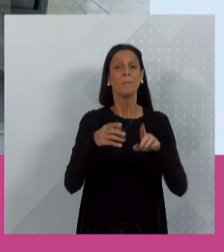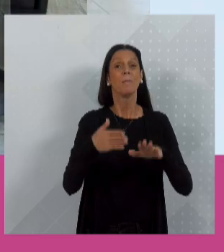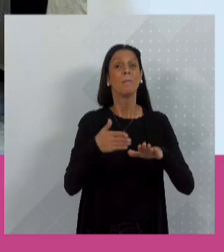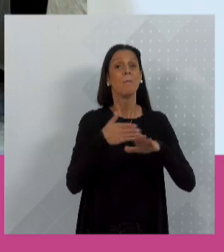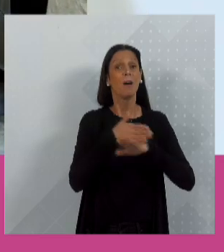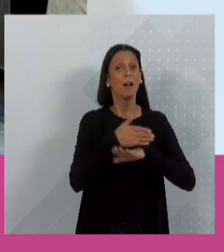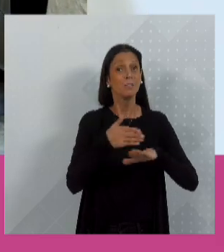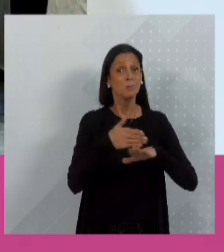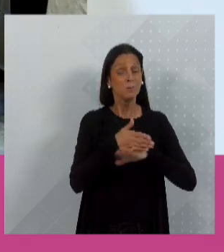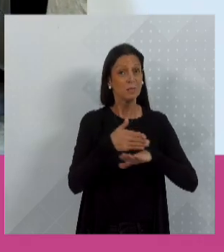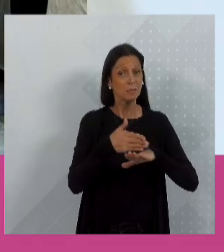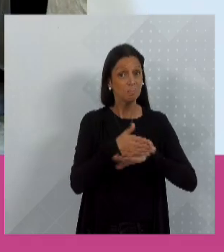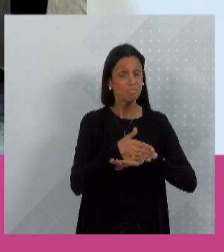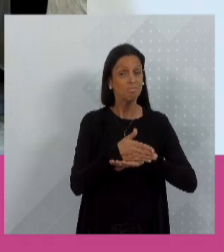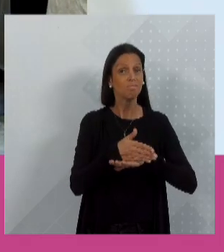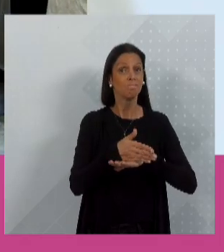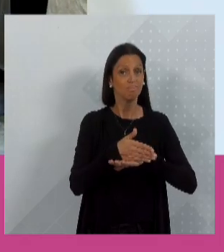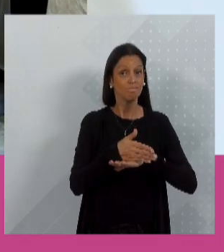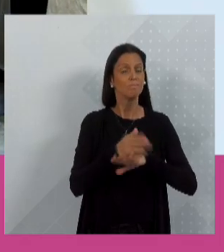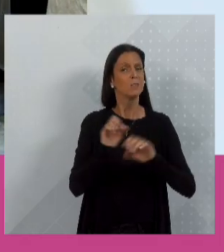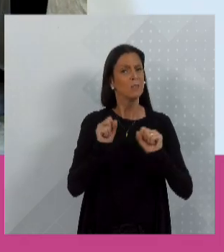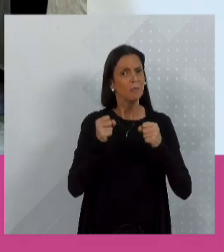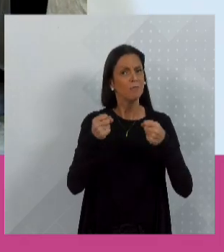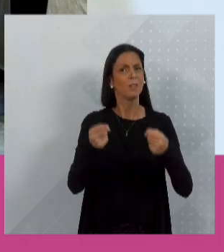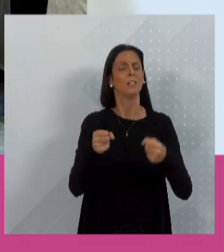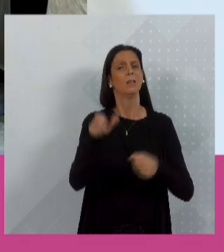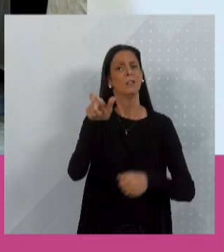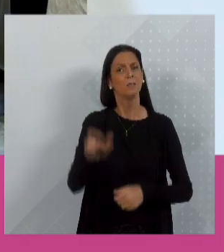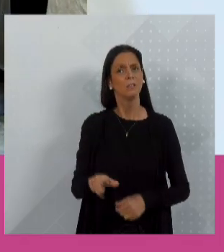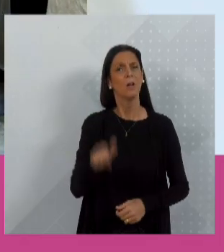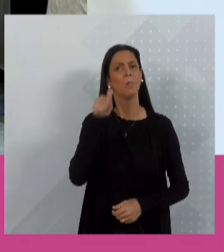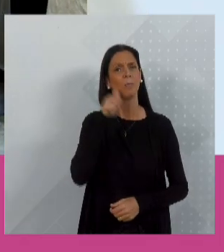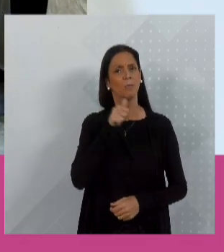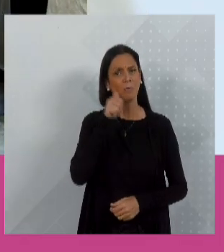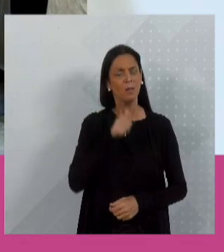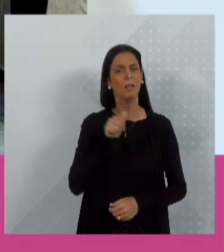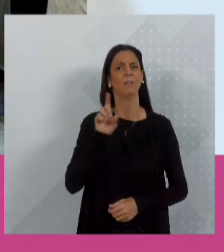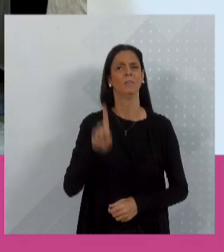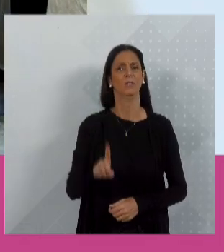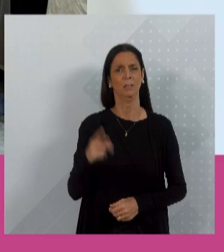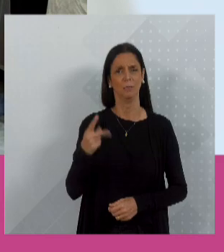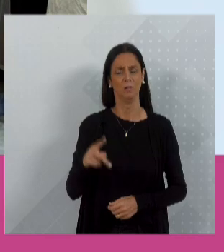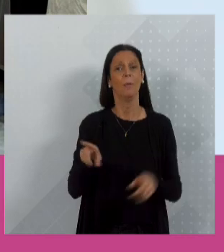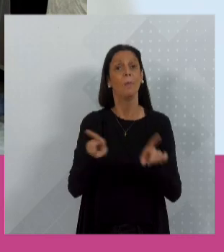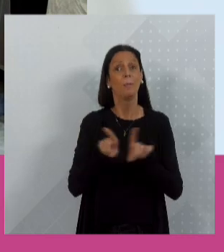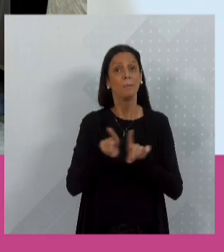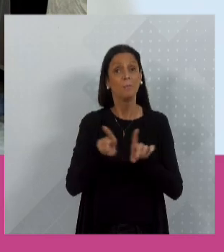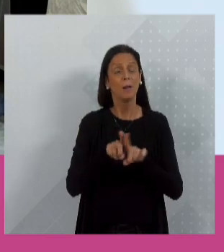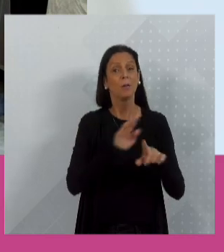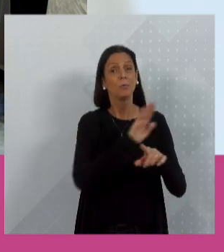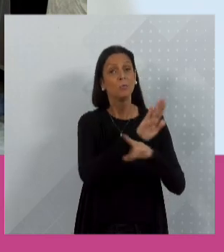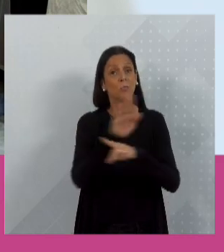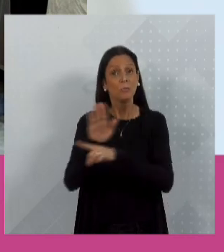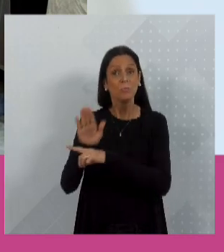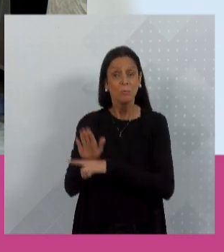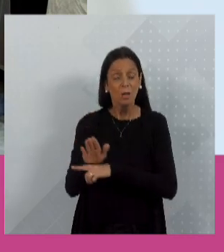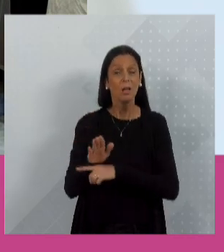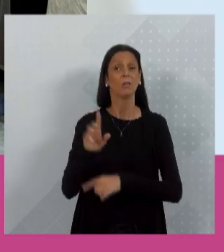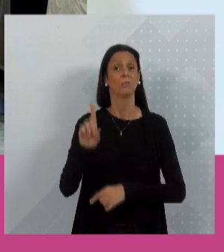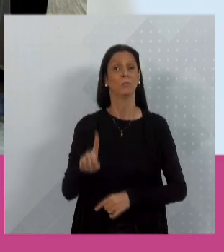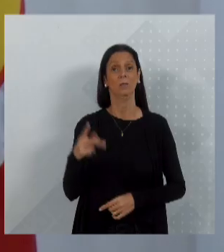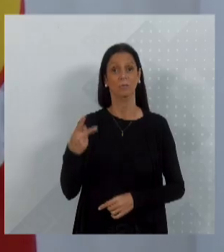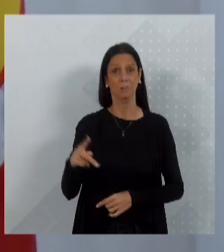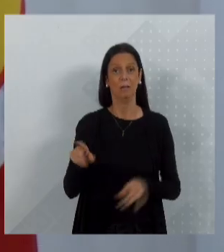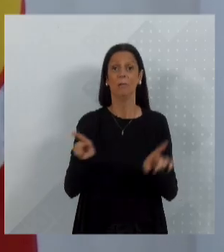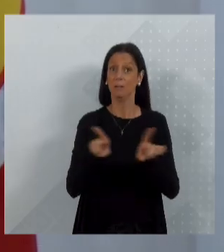participação que defende os direitos das mulheres e pode estar ajudando muitas mulheres nas demandas e leis, né,